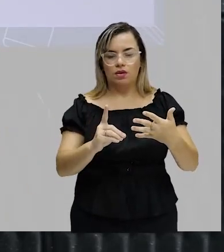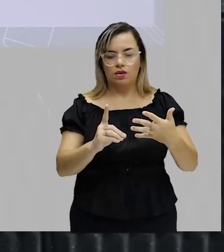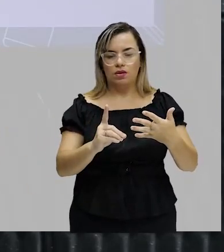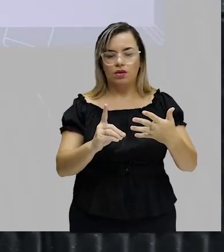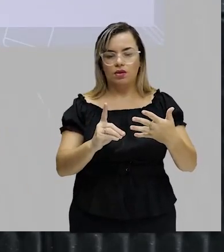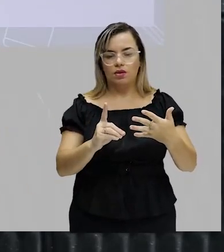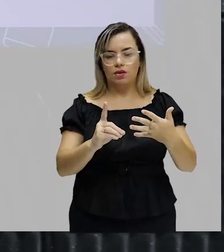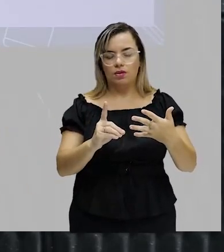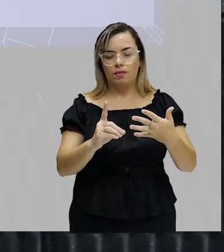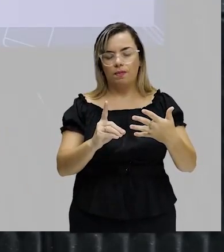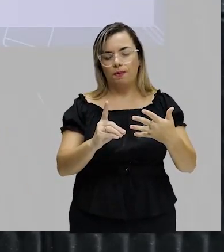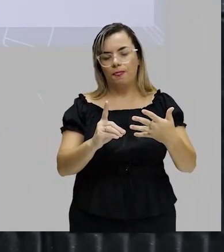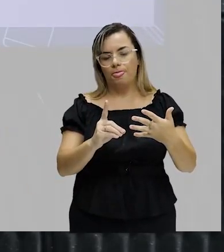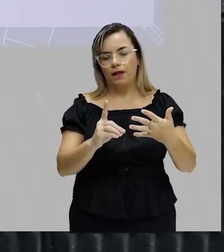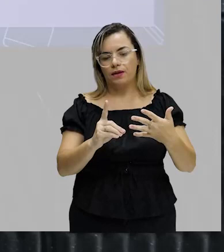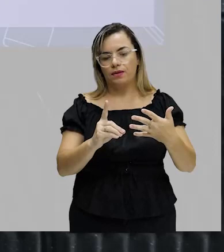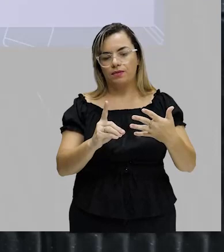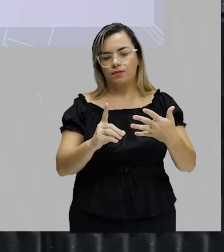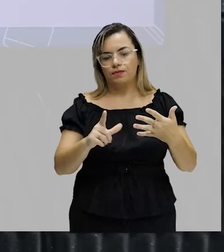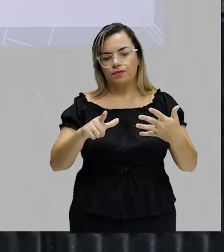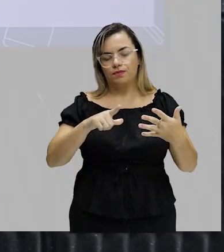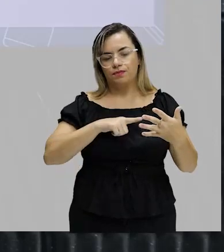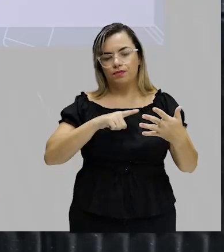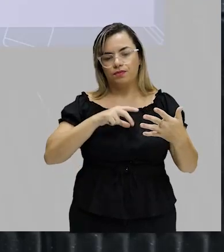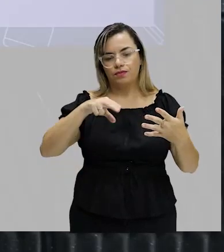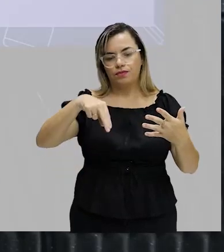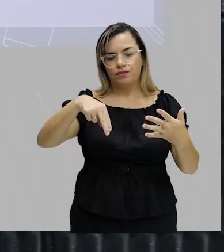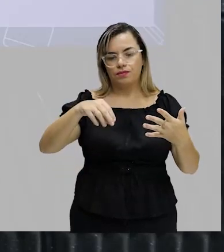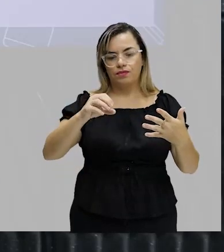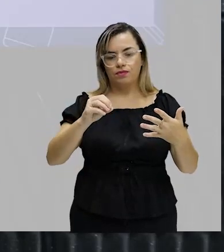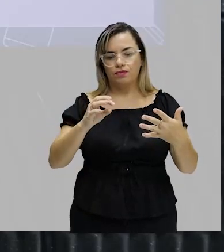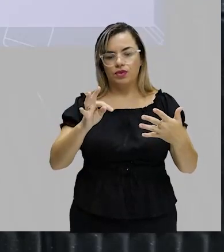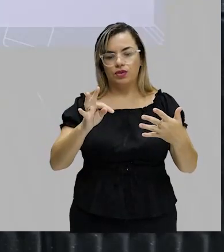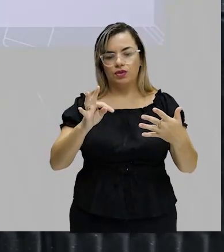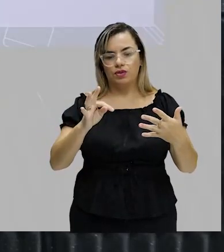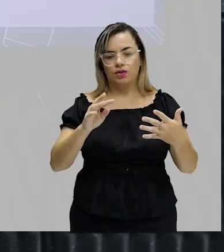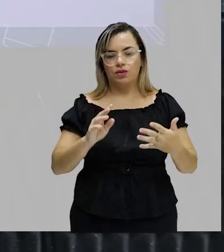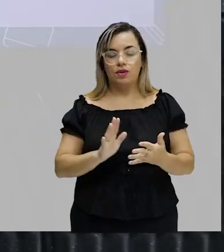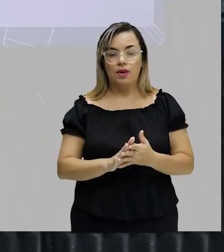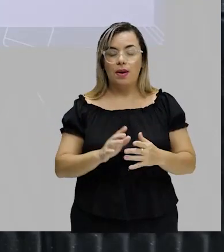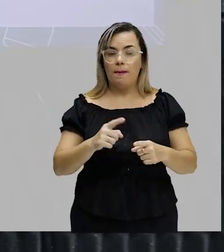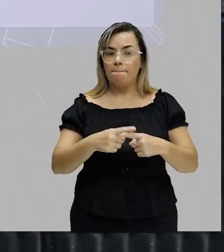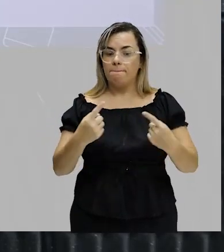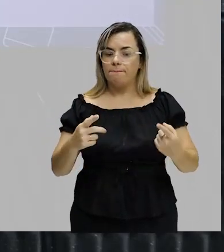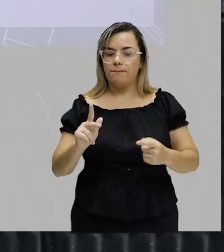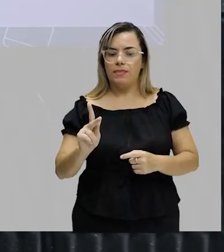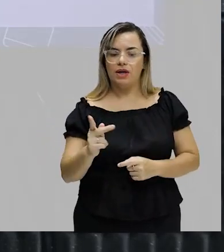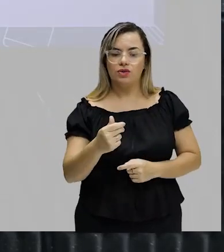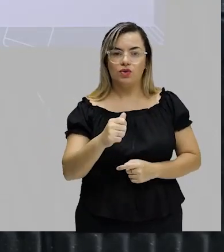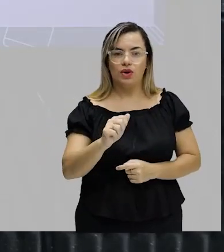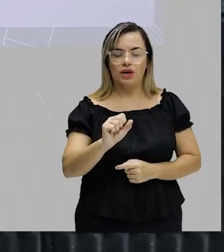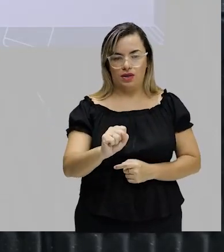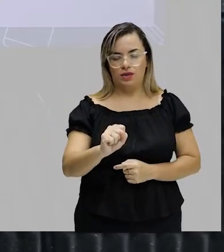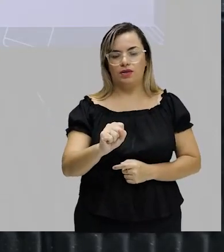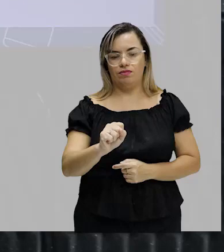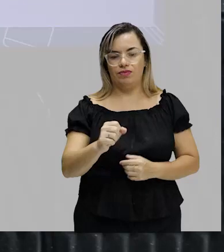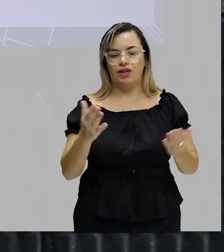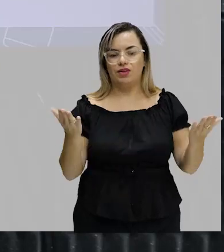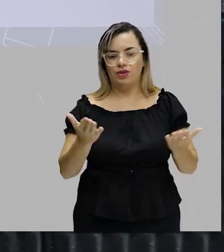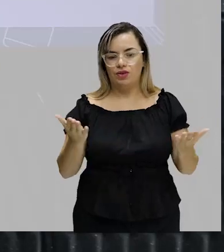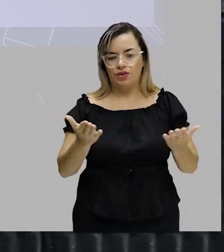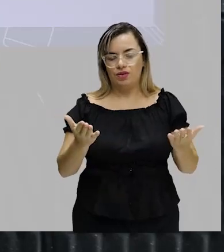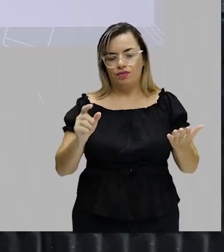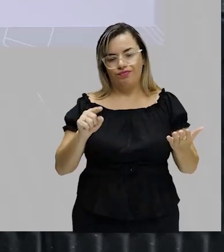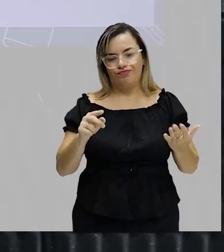been written. Aqui eu tenho o not, mas o verbo auxiliar está no presente. Então, isso daqui não é passado perfeito. E na